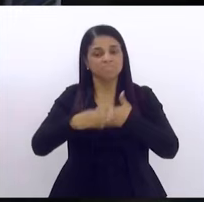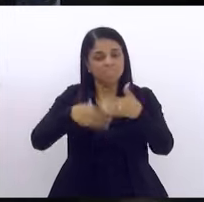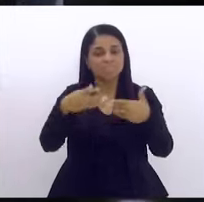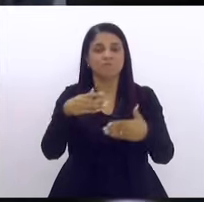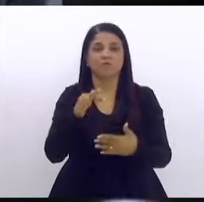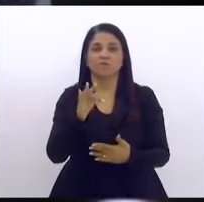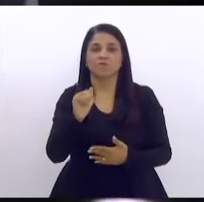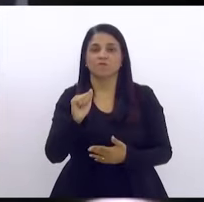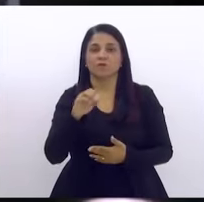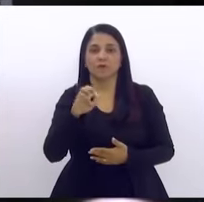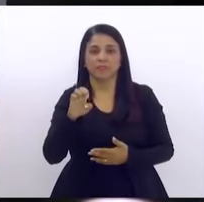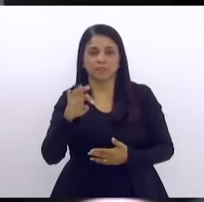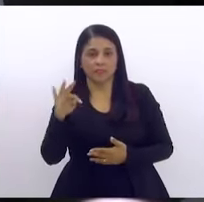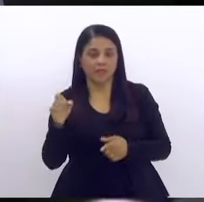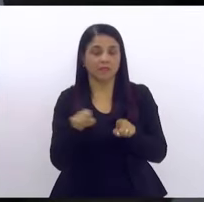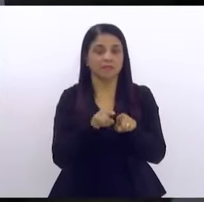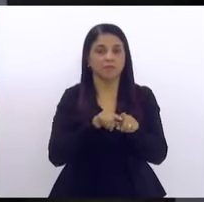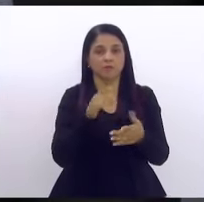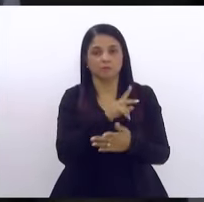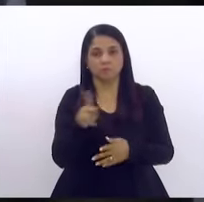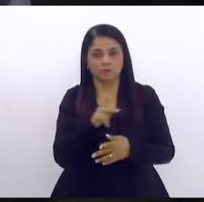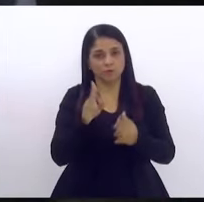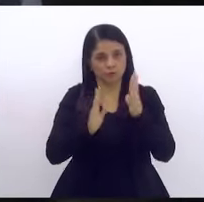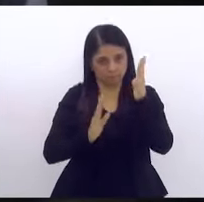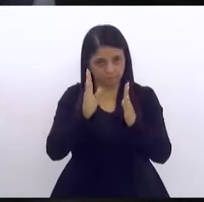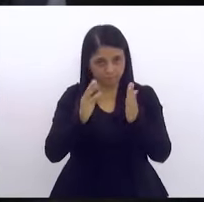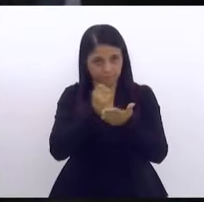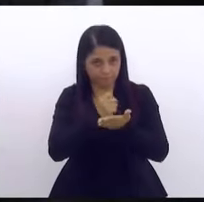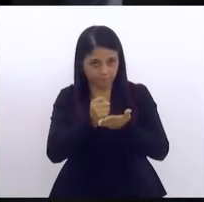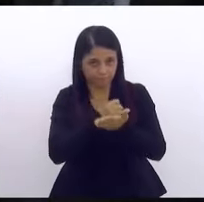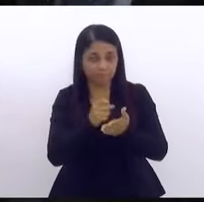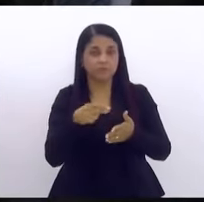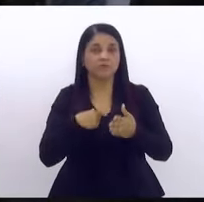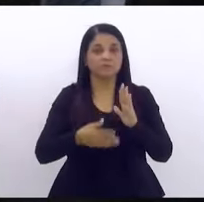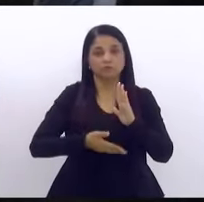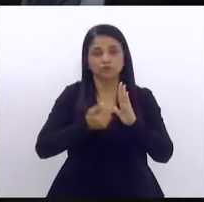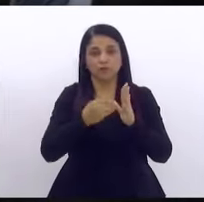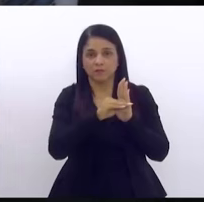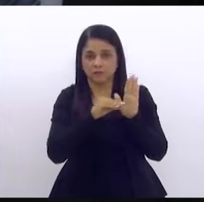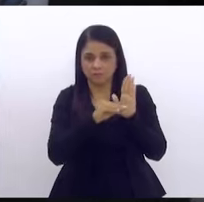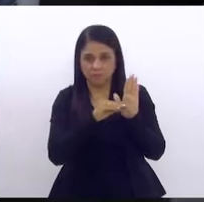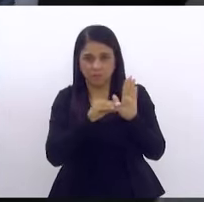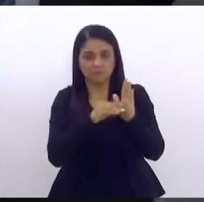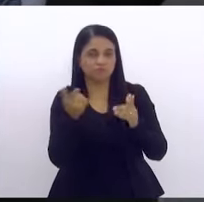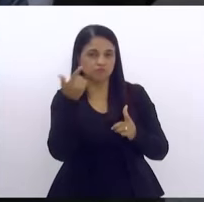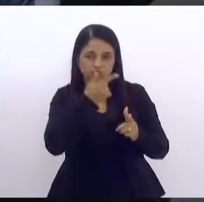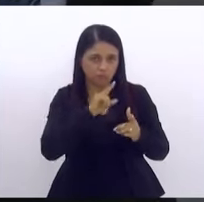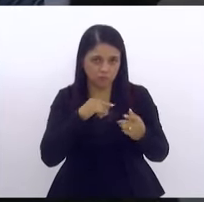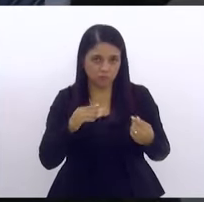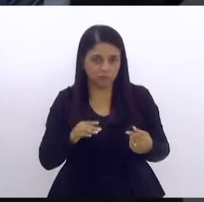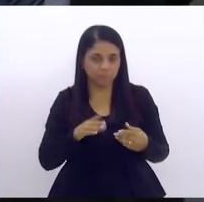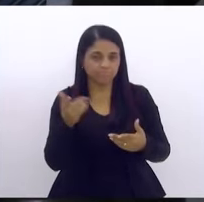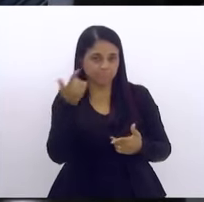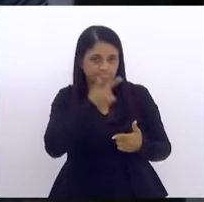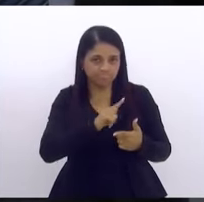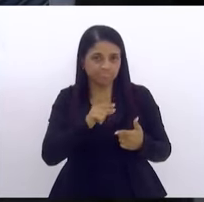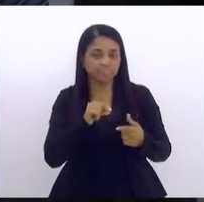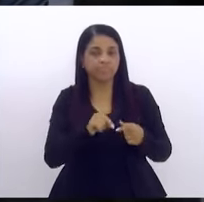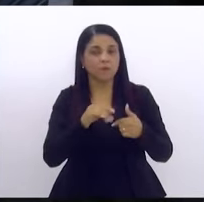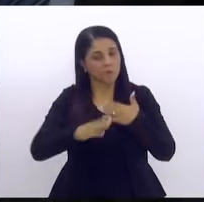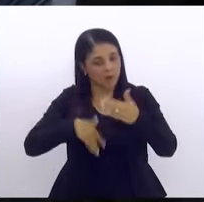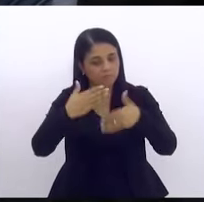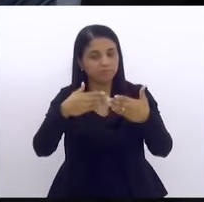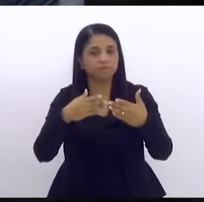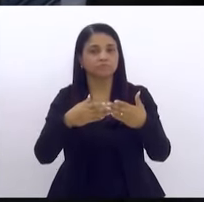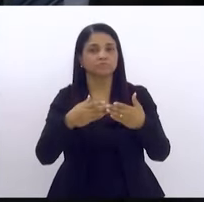incluir os professores temporários, a gente vai retirar o conjunto de emendas, mesmo as que não foram contempladas, para que a gente avance no